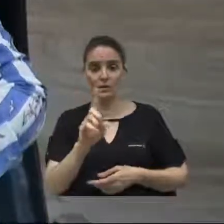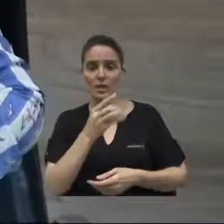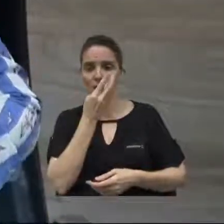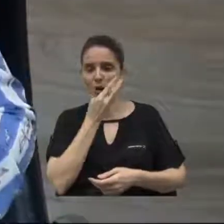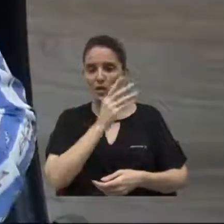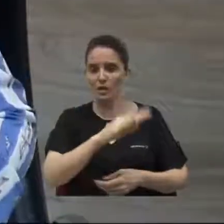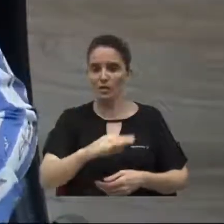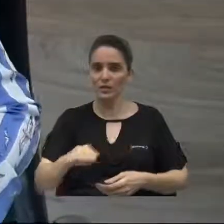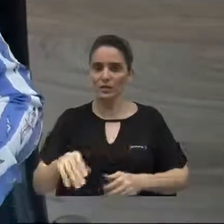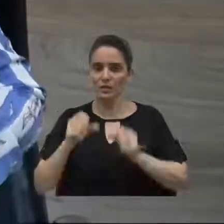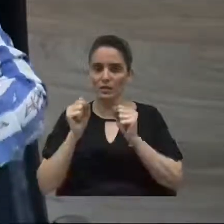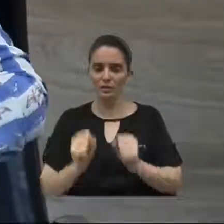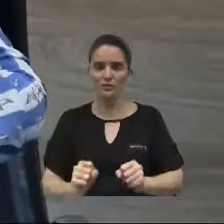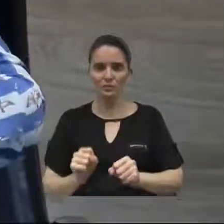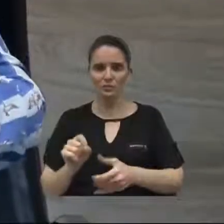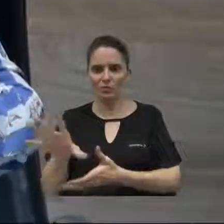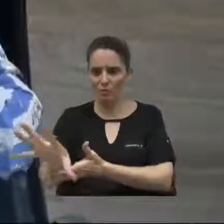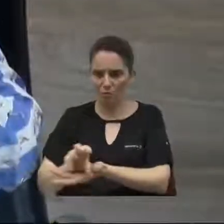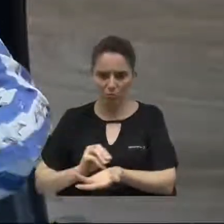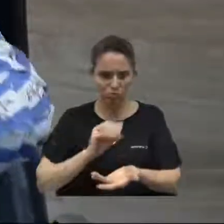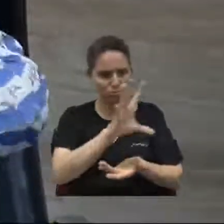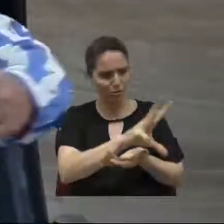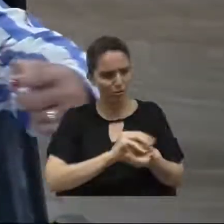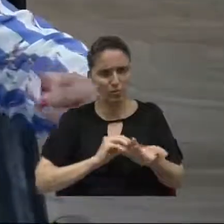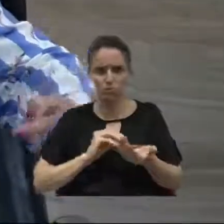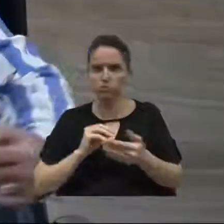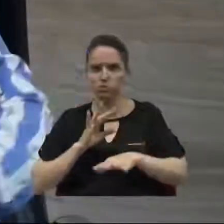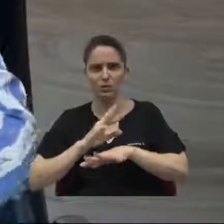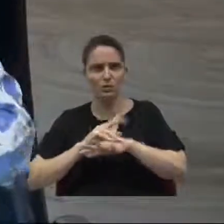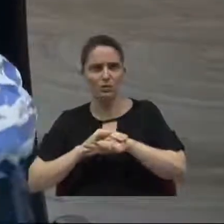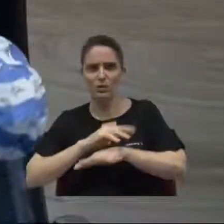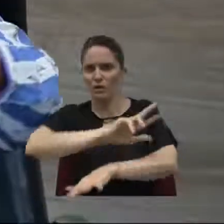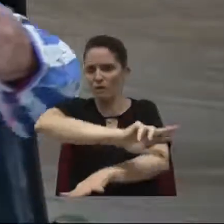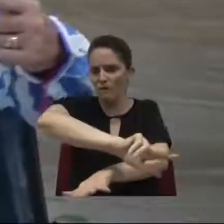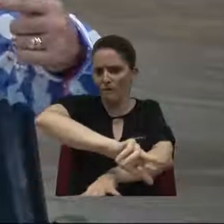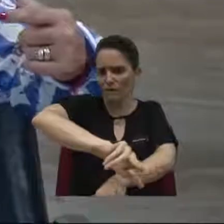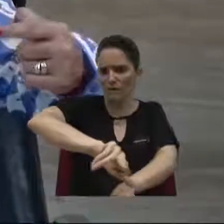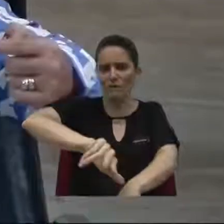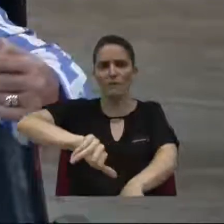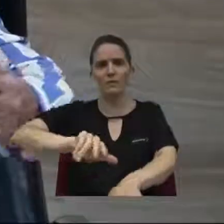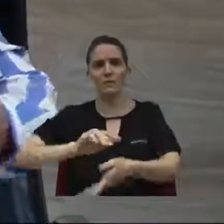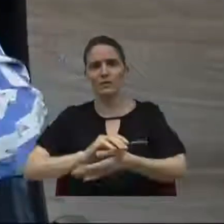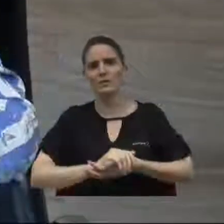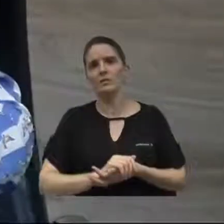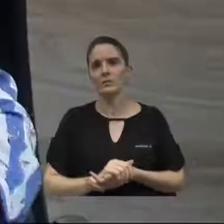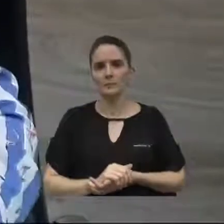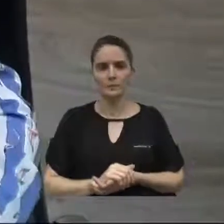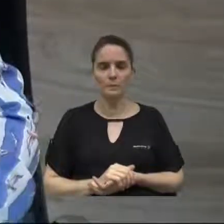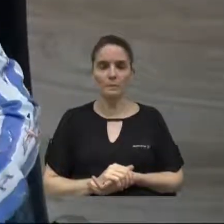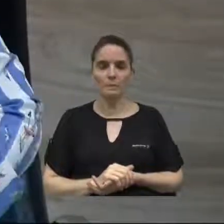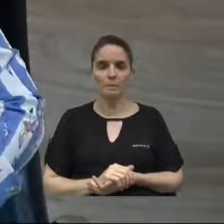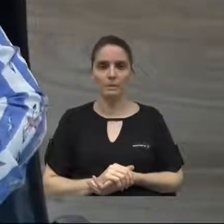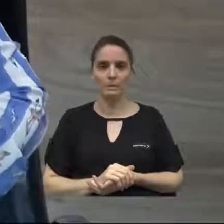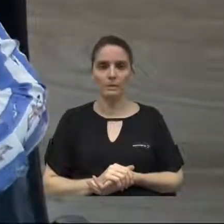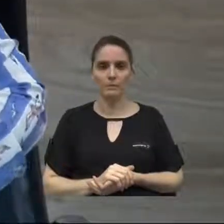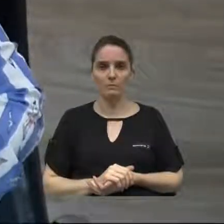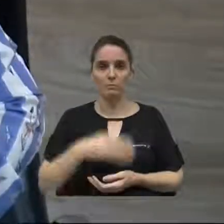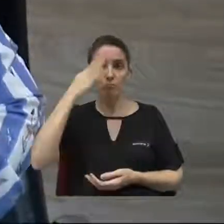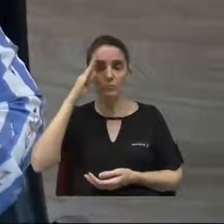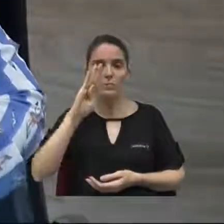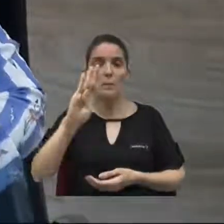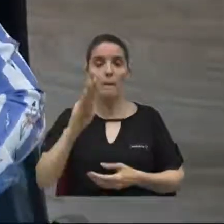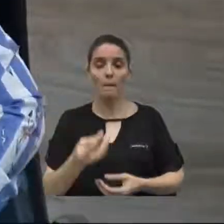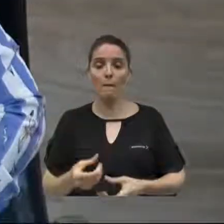forem mais vulneráveis, até por a questão do meio que elas vivem, né, na questão da desnutrição,